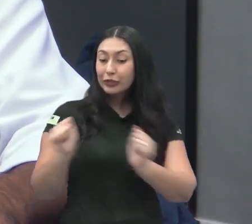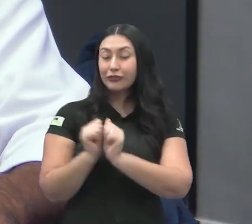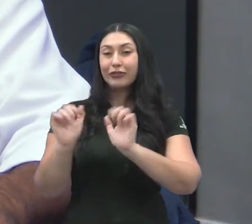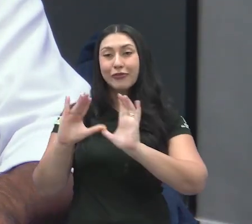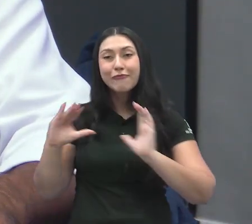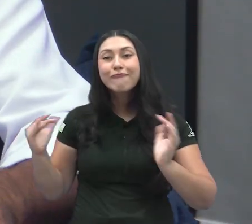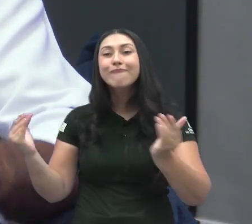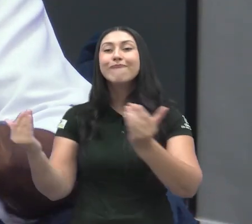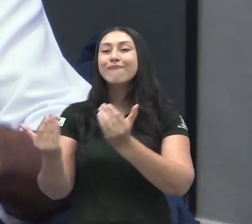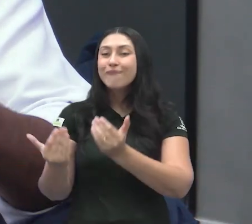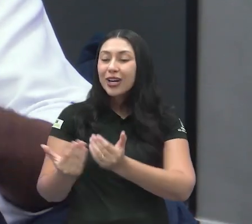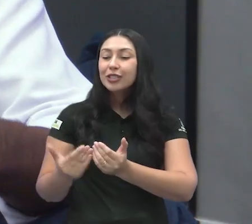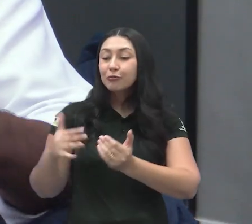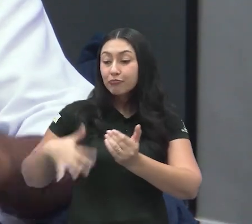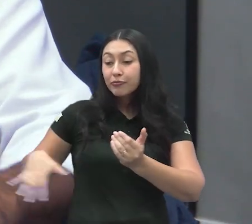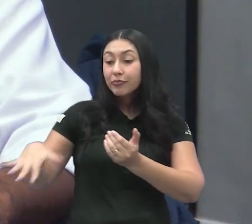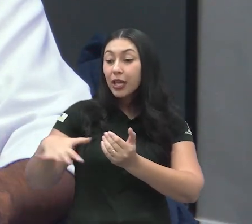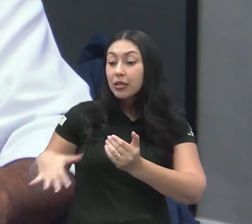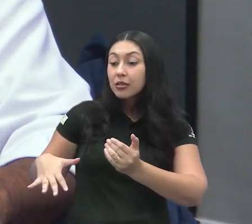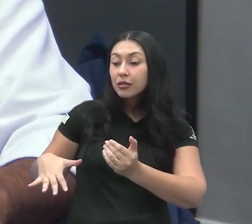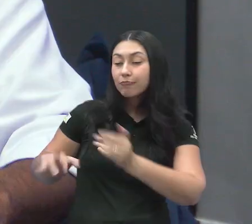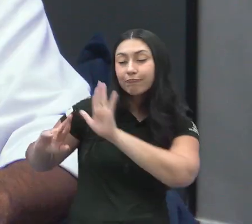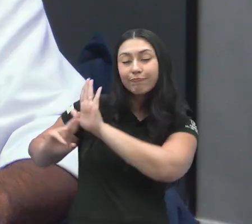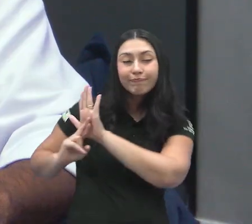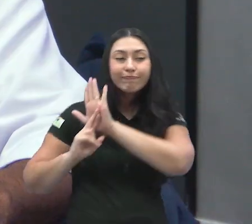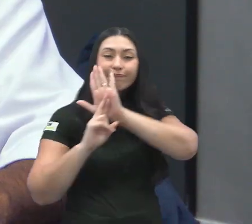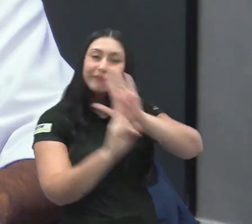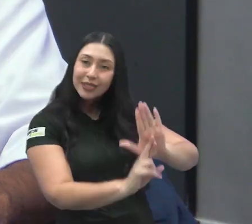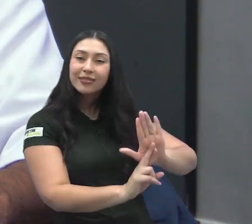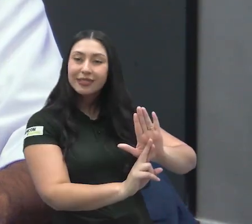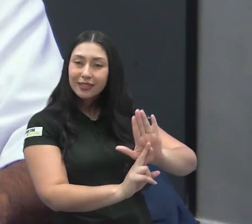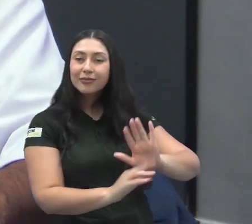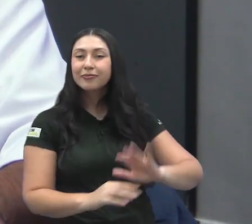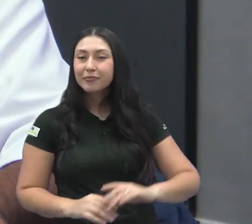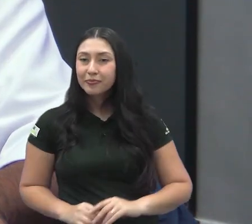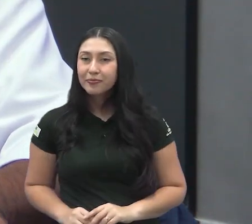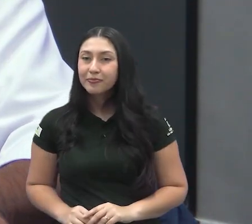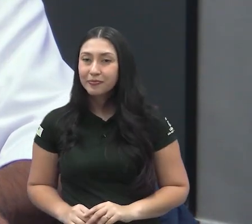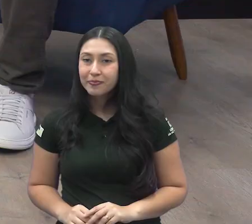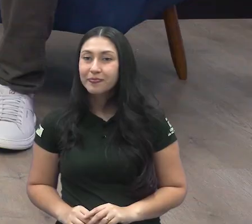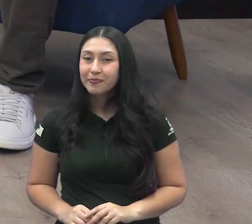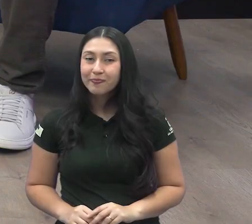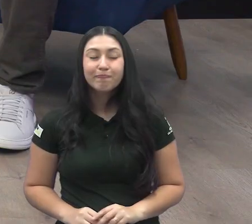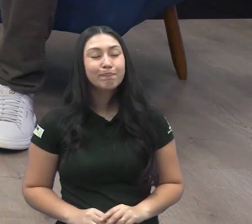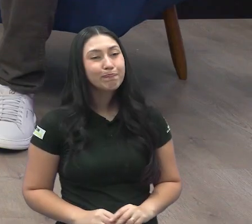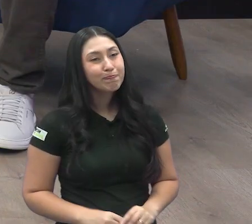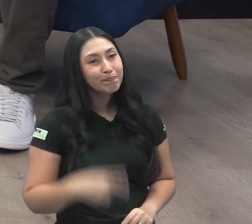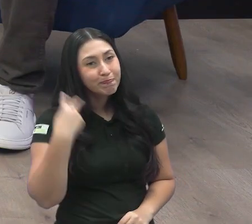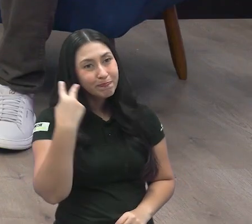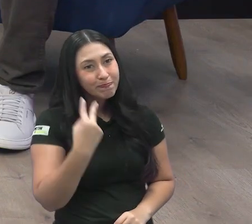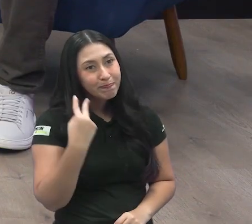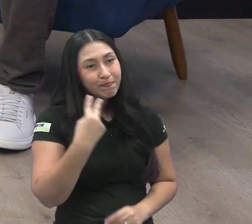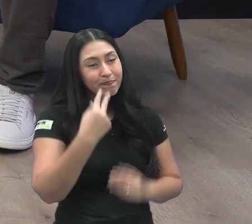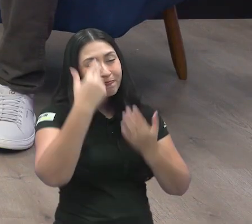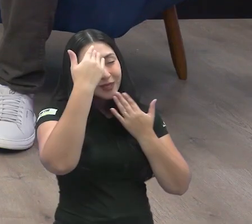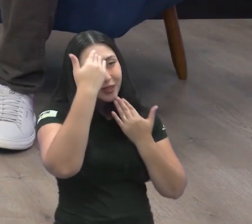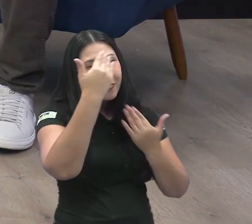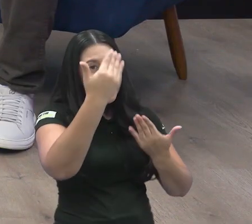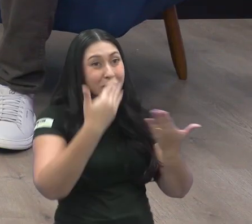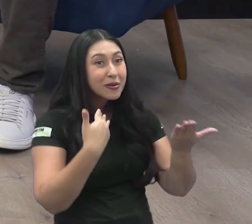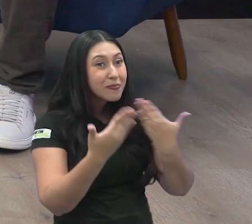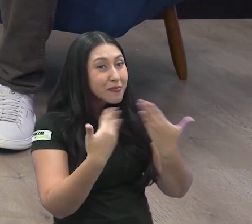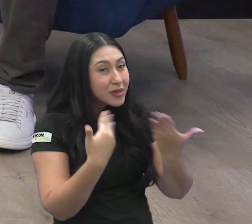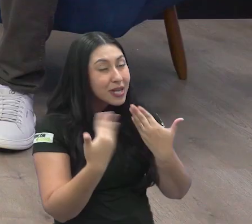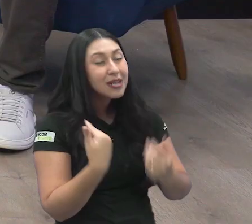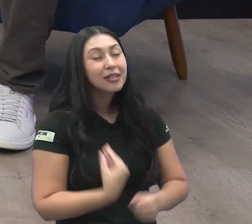com a comunidade para que essa comunidade se sinta representada pelo vereador Lino Bispo. Vereador, muito obrigado